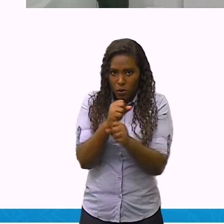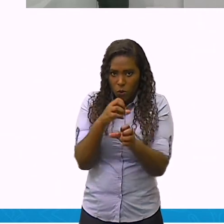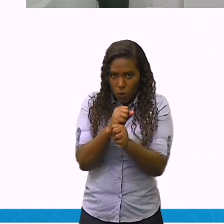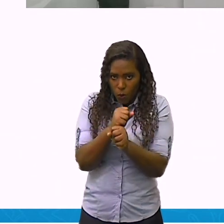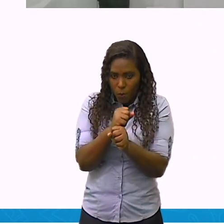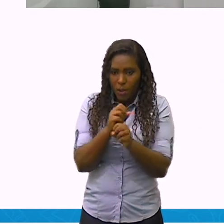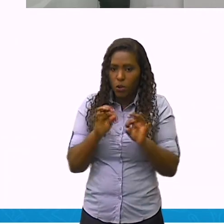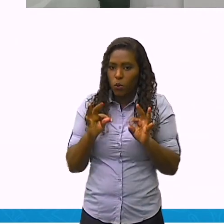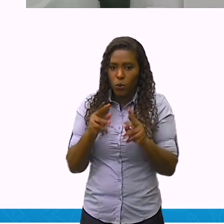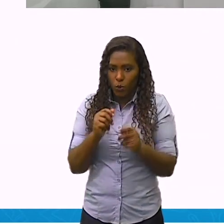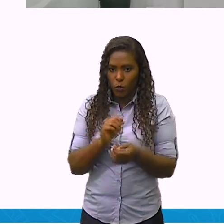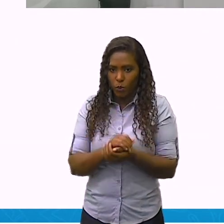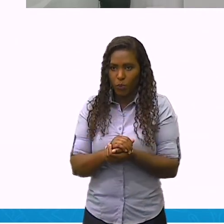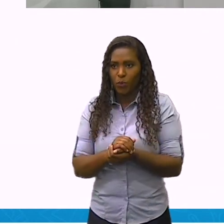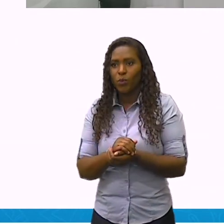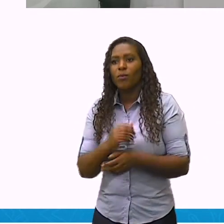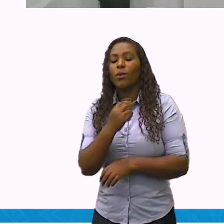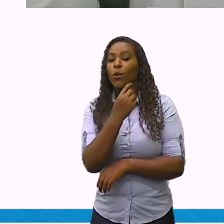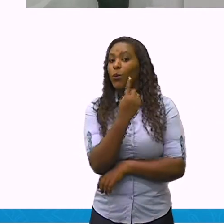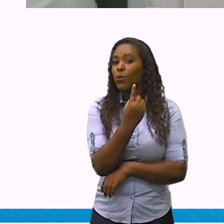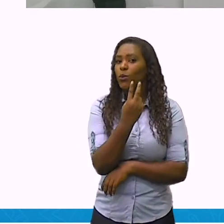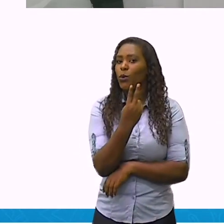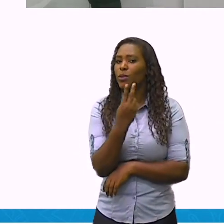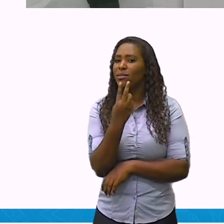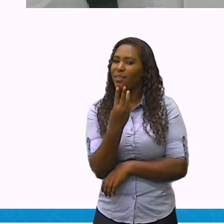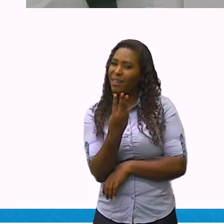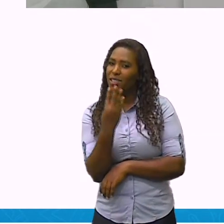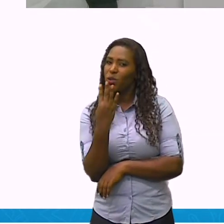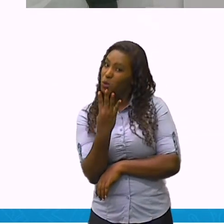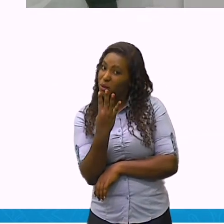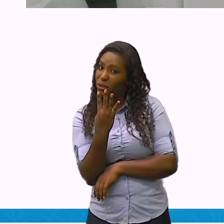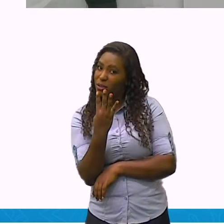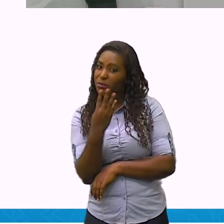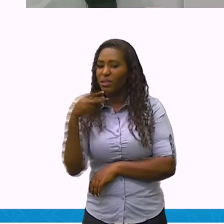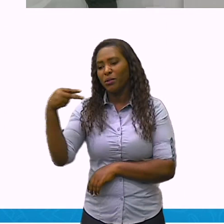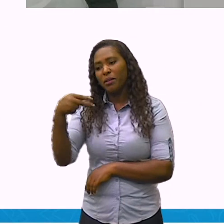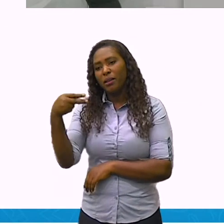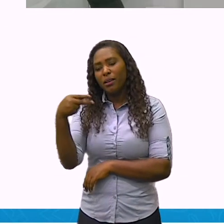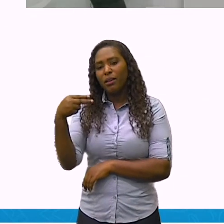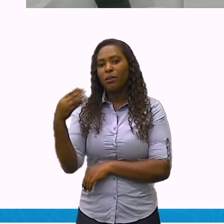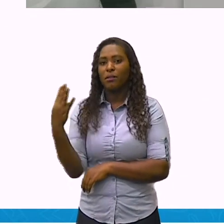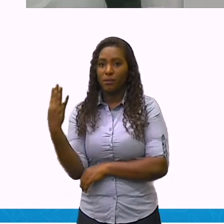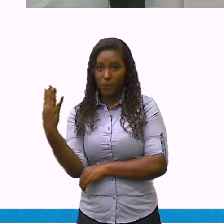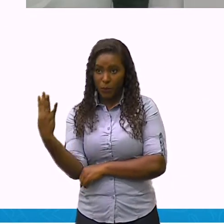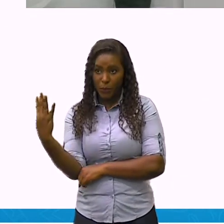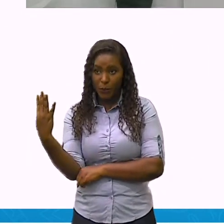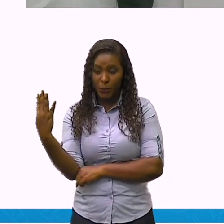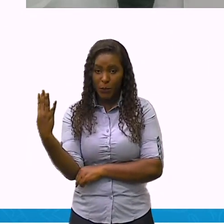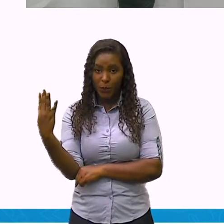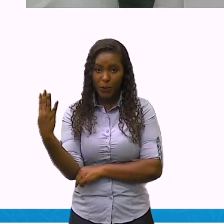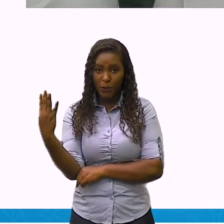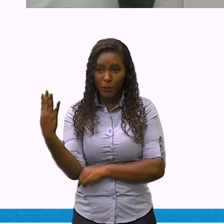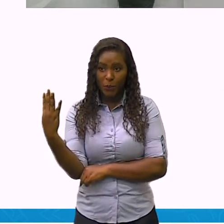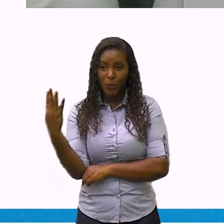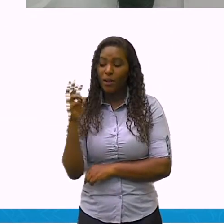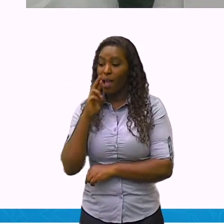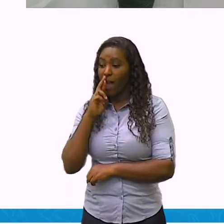1, 2, 3, 4. Então chegamos aqui ao resultado